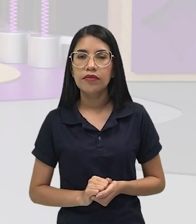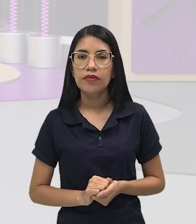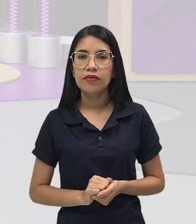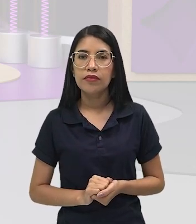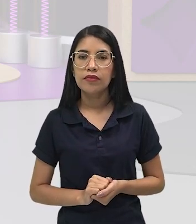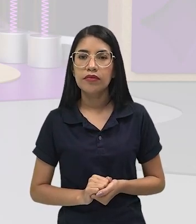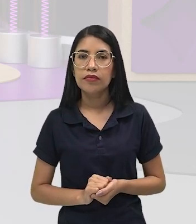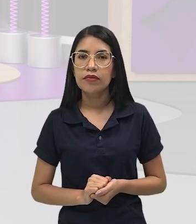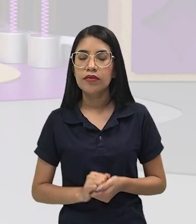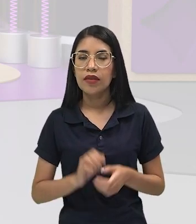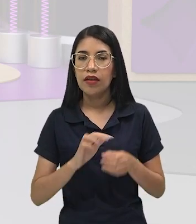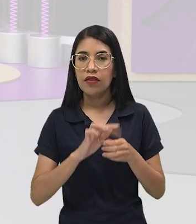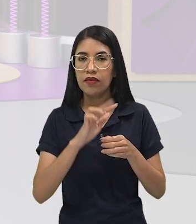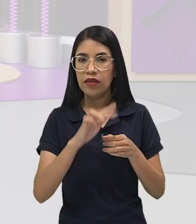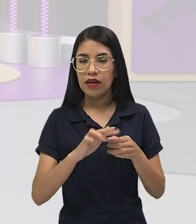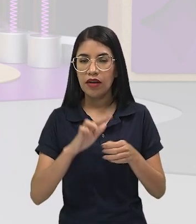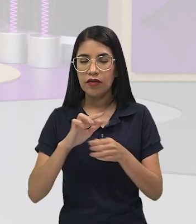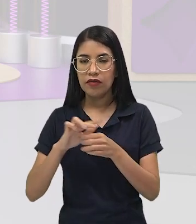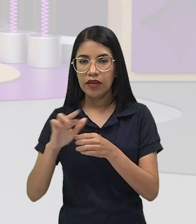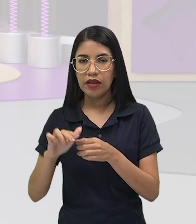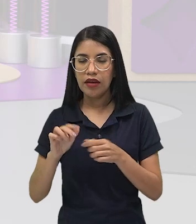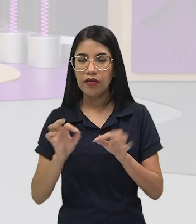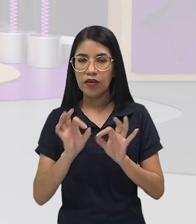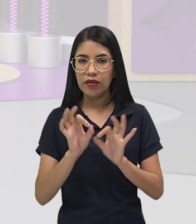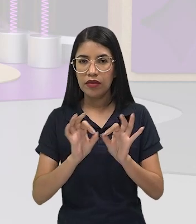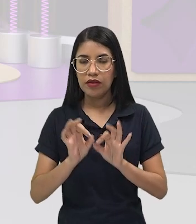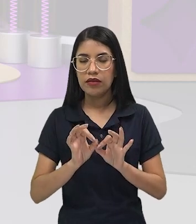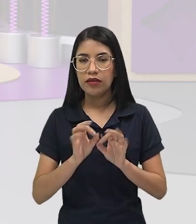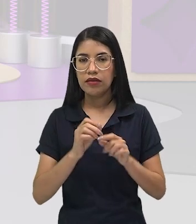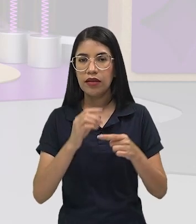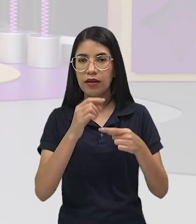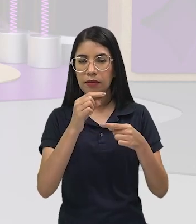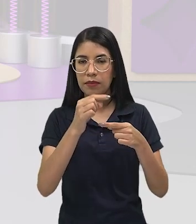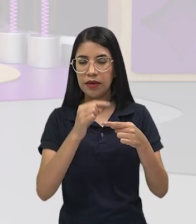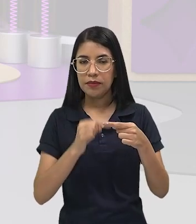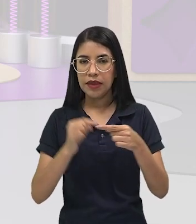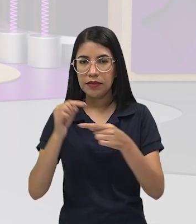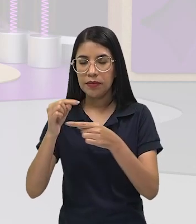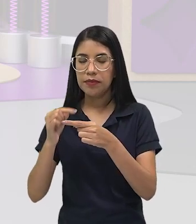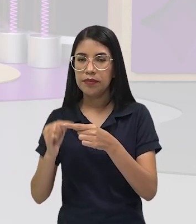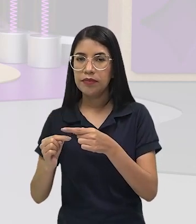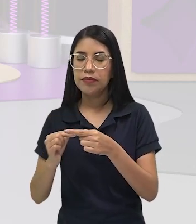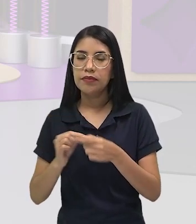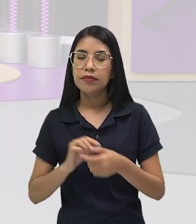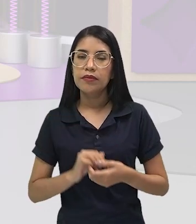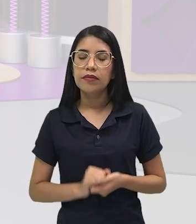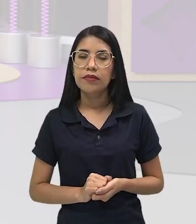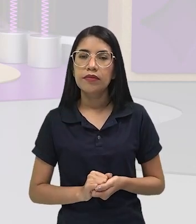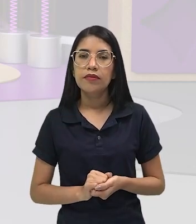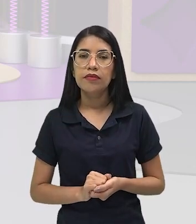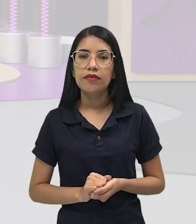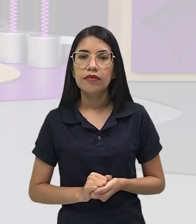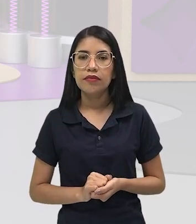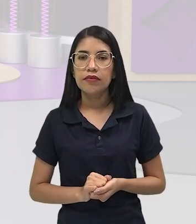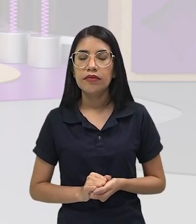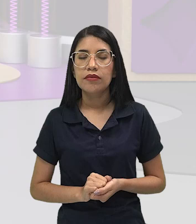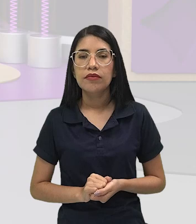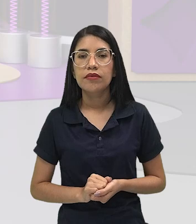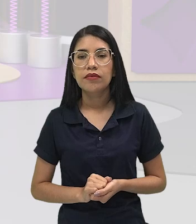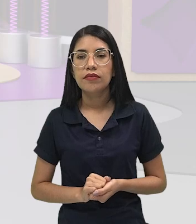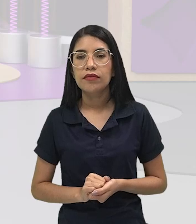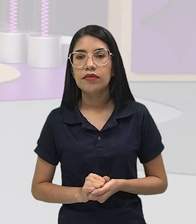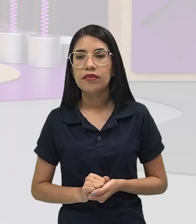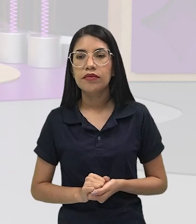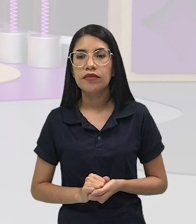variação embaixo de variação, certo? Elas têm que ser colocadas aí pela regra de 3 simples, ok,